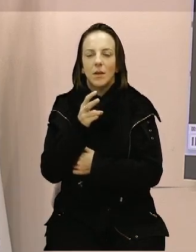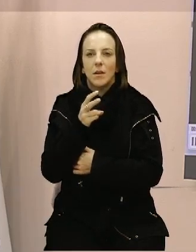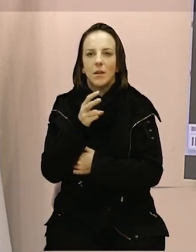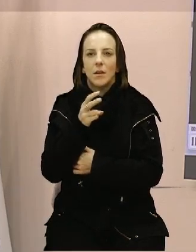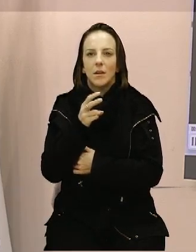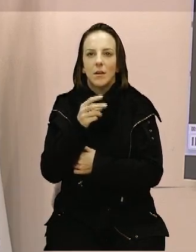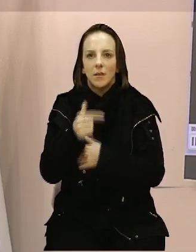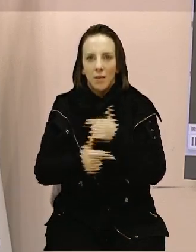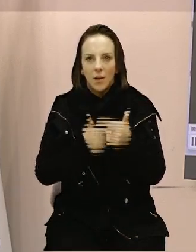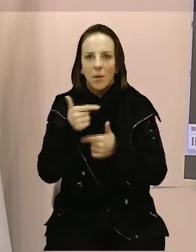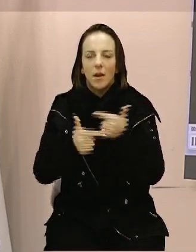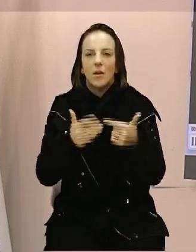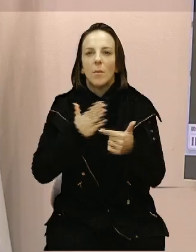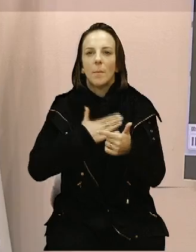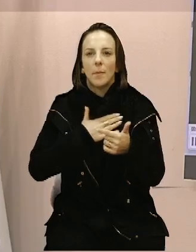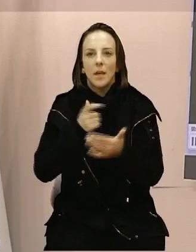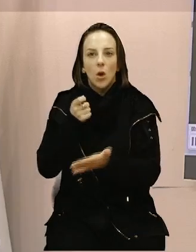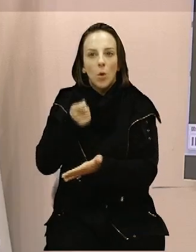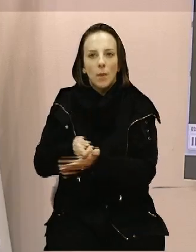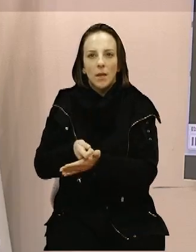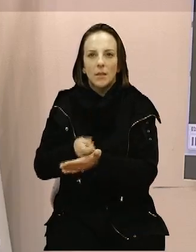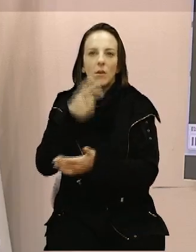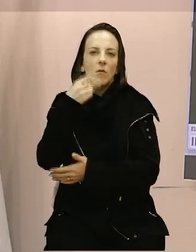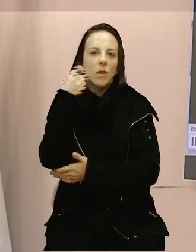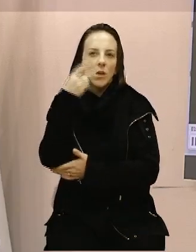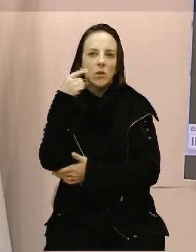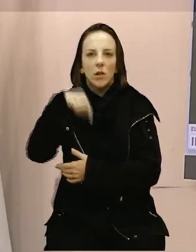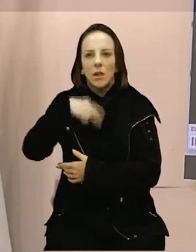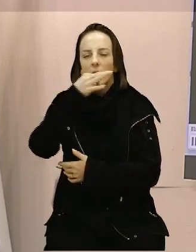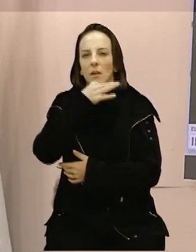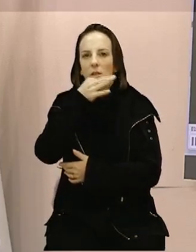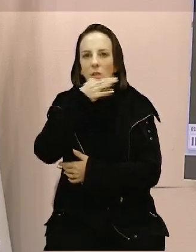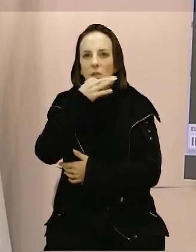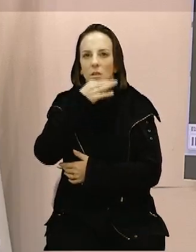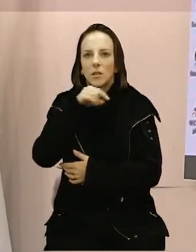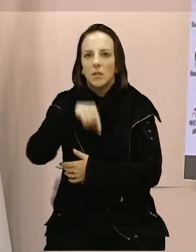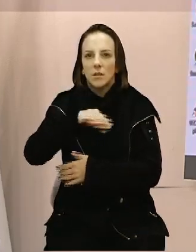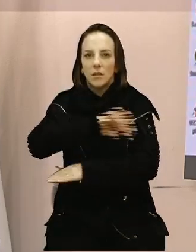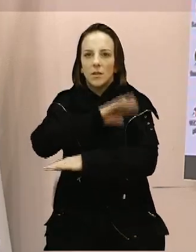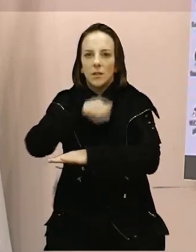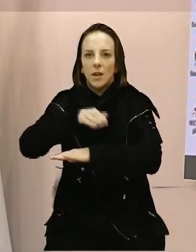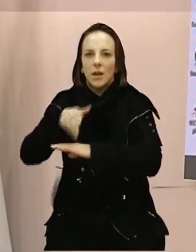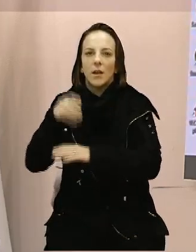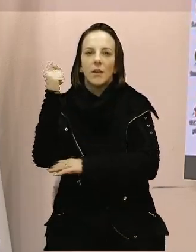Este sim é minha obrigação de vereador de Caxias do Sul e Serra Gaúcha.